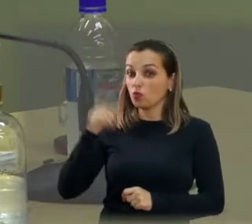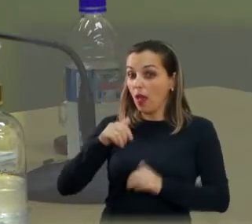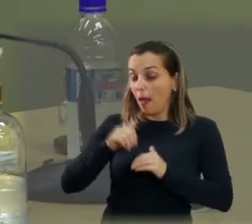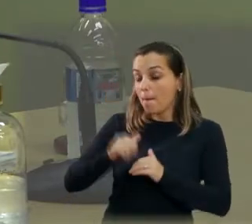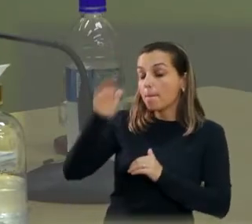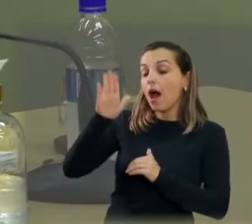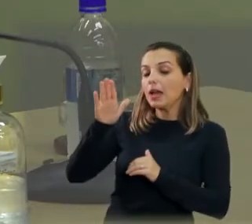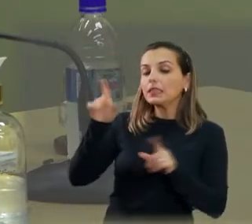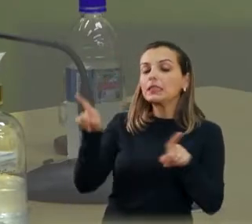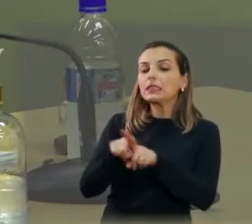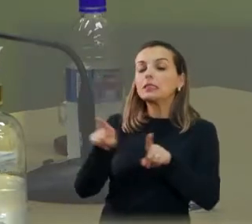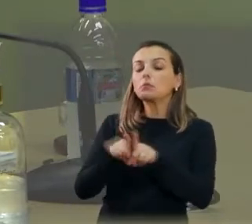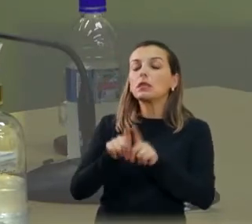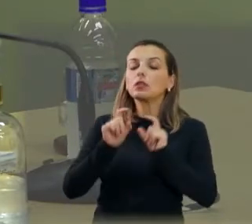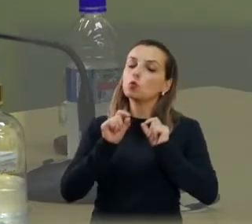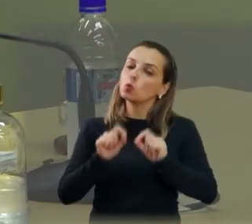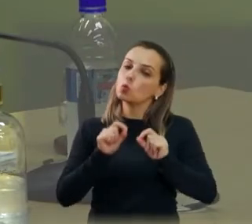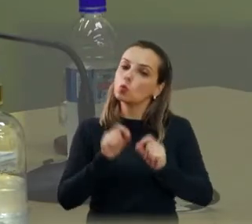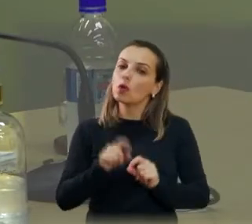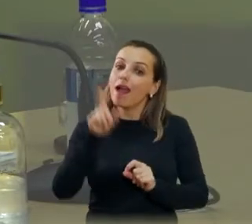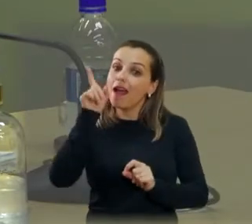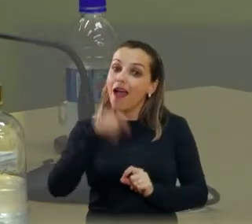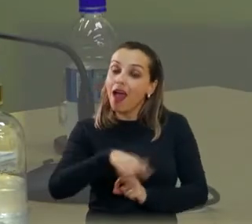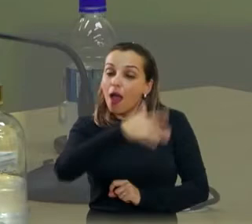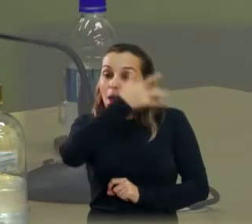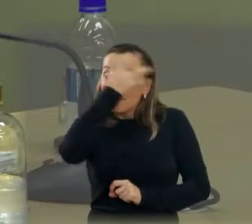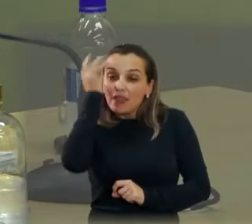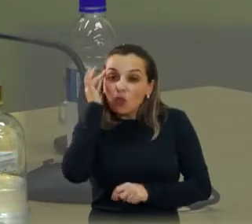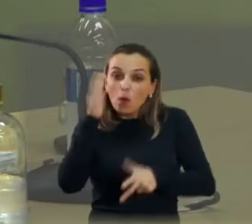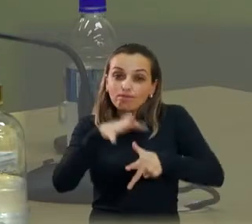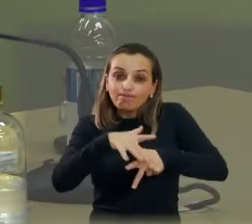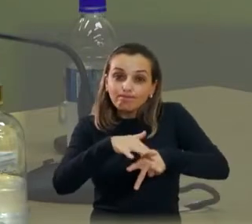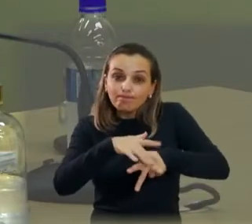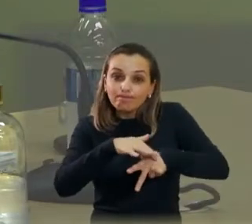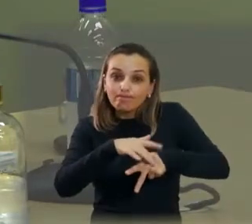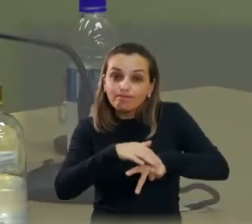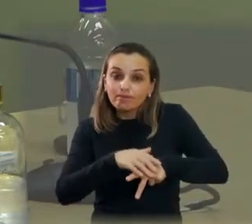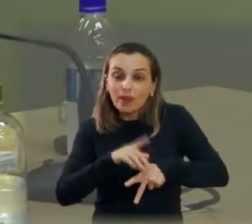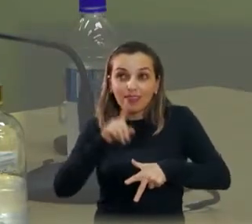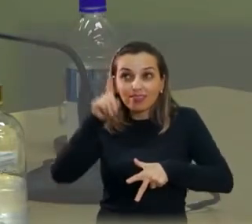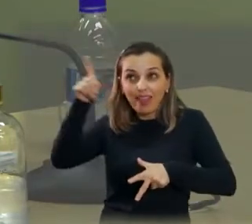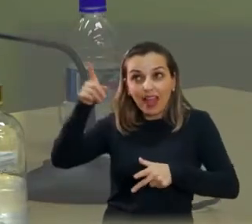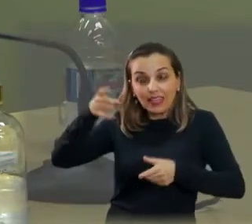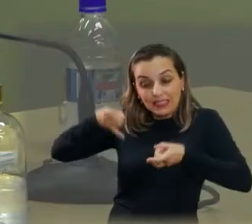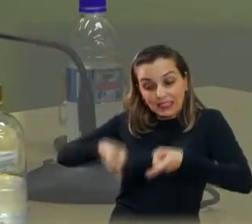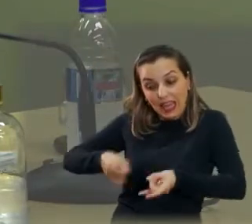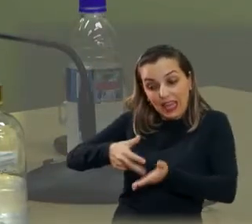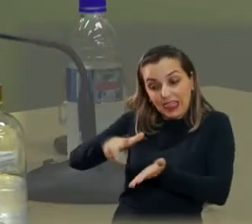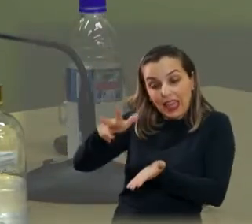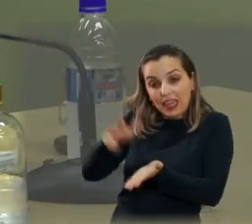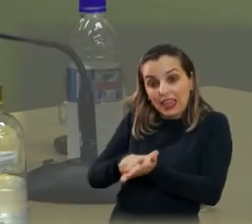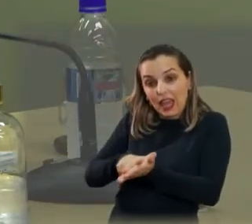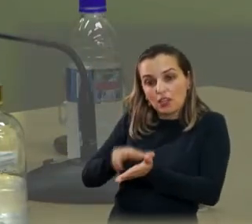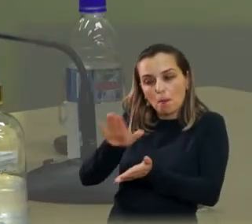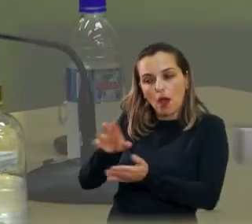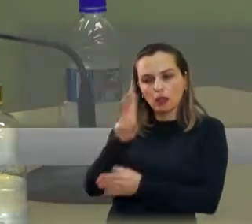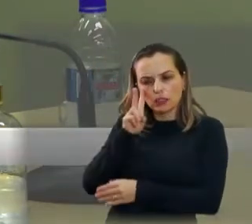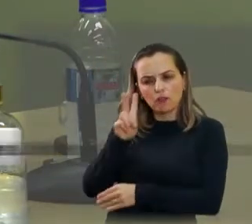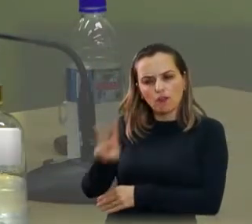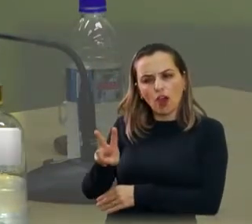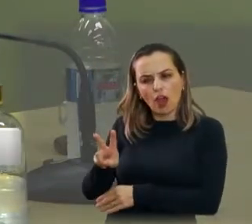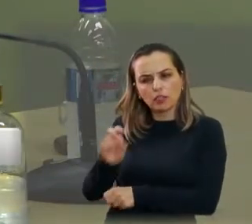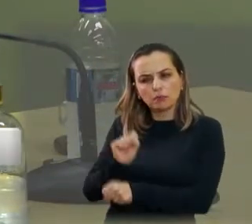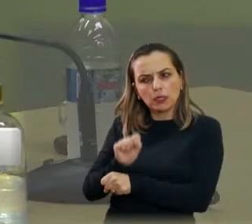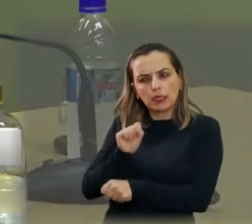de pessoas, nós tenhamos um grande número de pacientes ali, internados, entre aspas, mas em observação, que